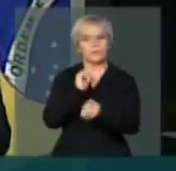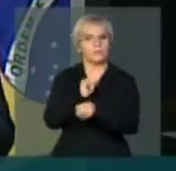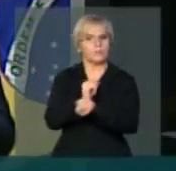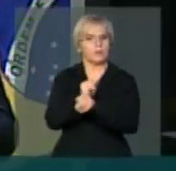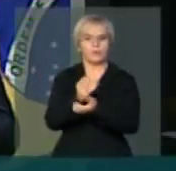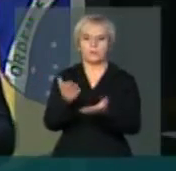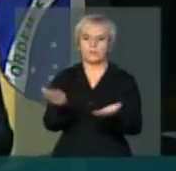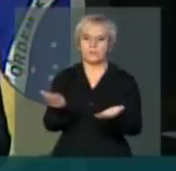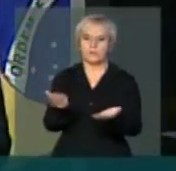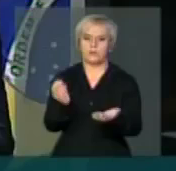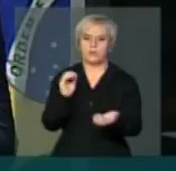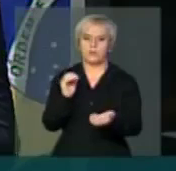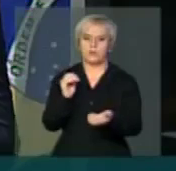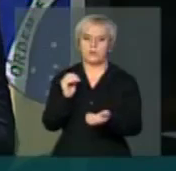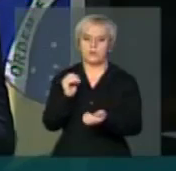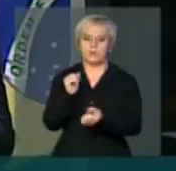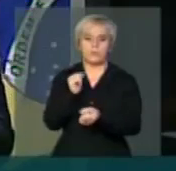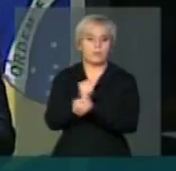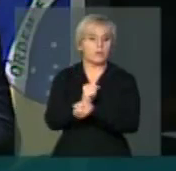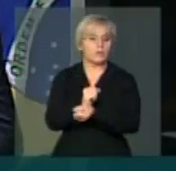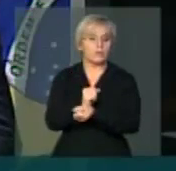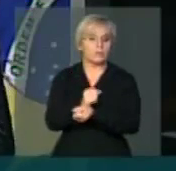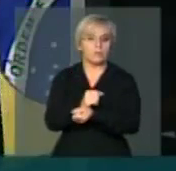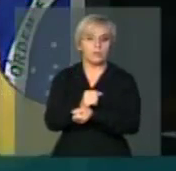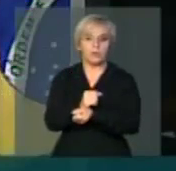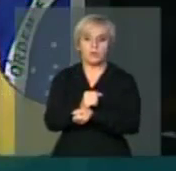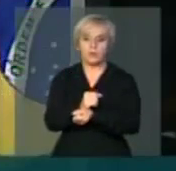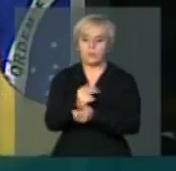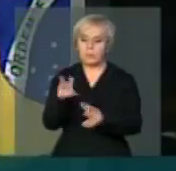Brasil. Paramos de avançar de repente, senhor presidente.